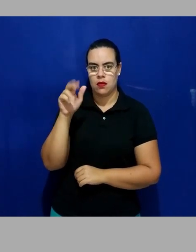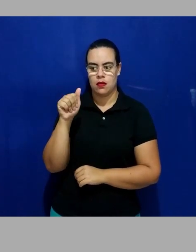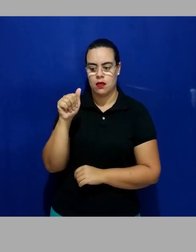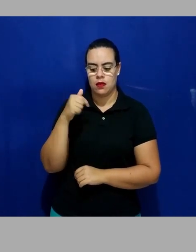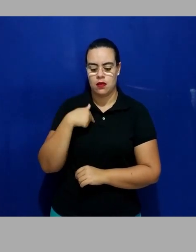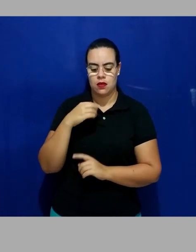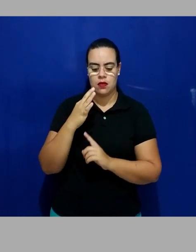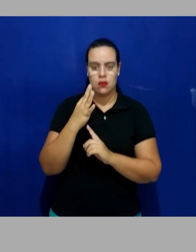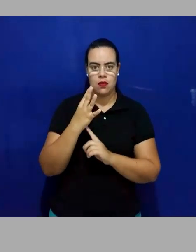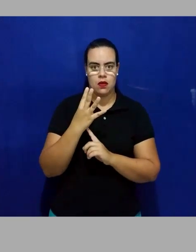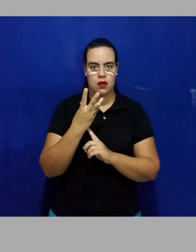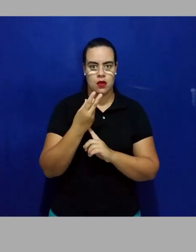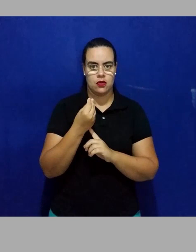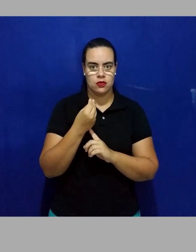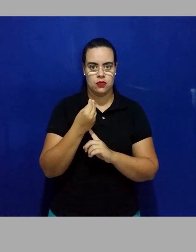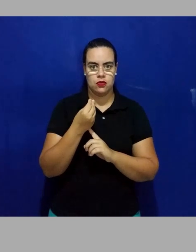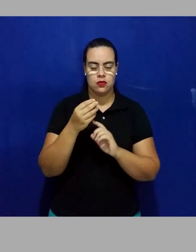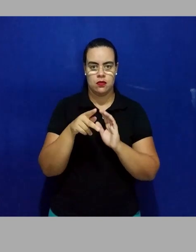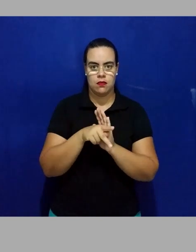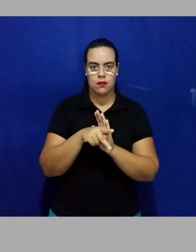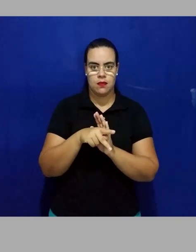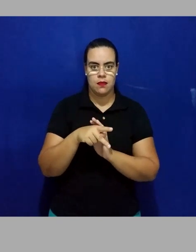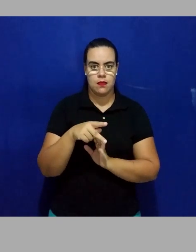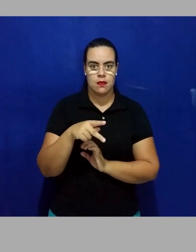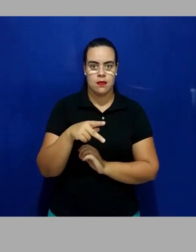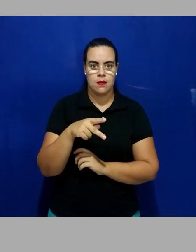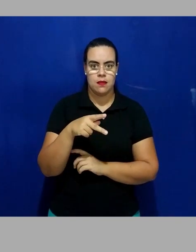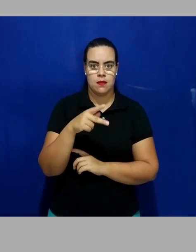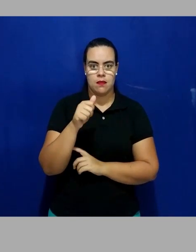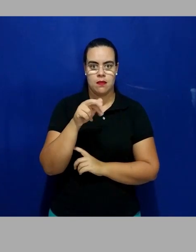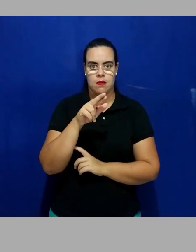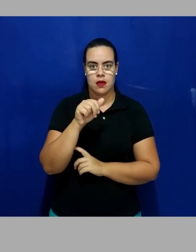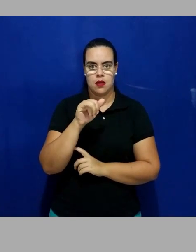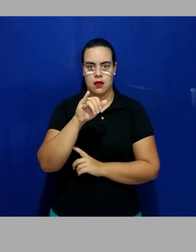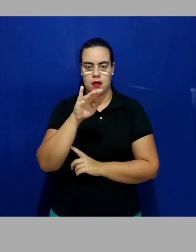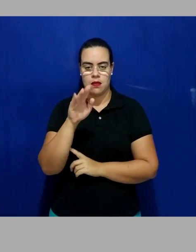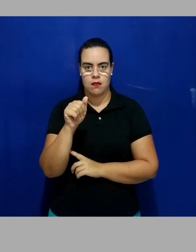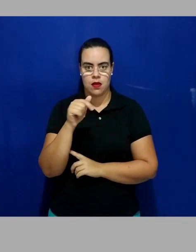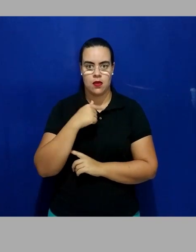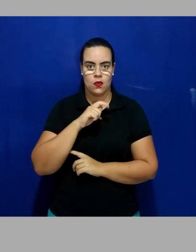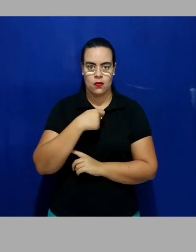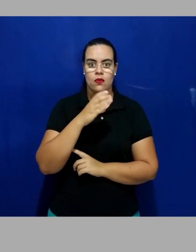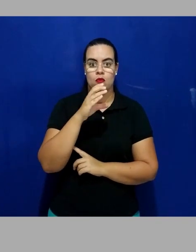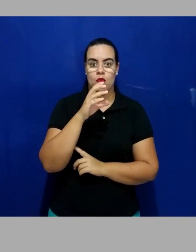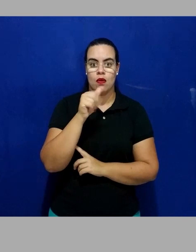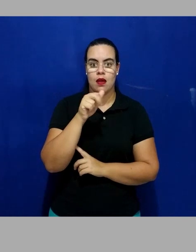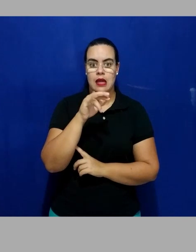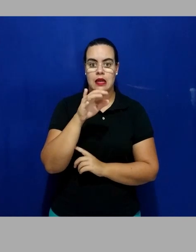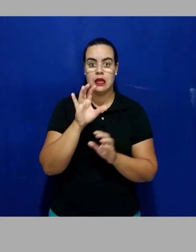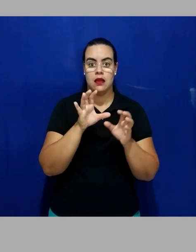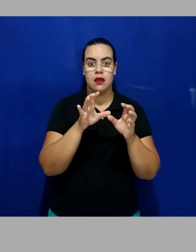Eu me chamo Luz Bárbara, sou artista migrante de Paraíba, sou